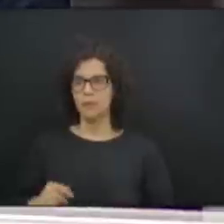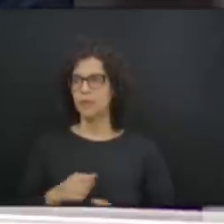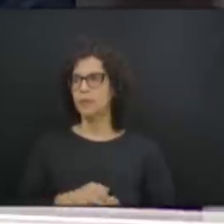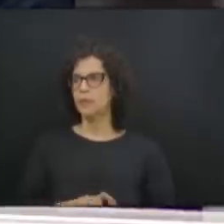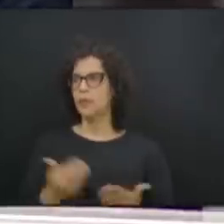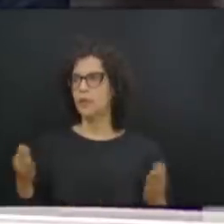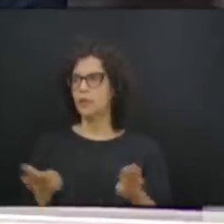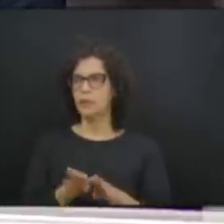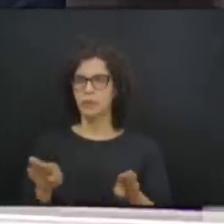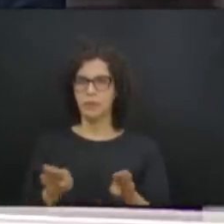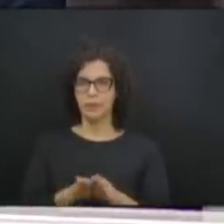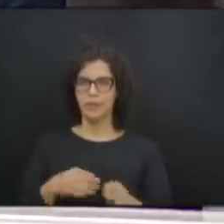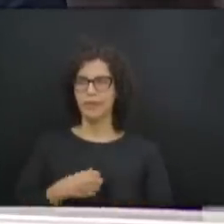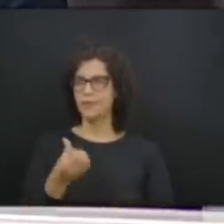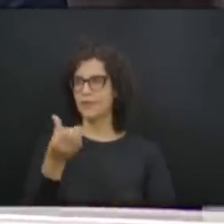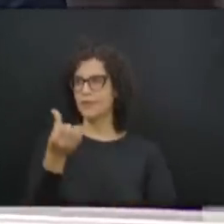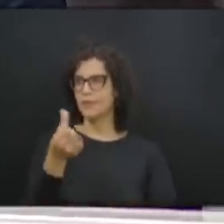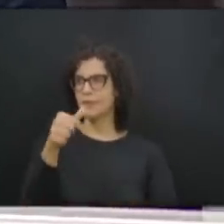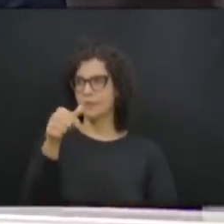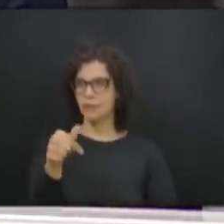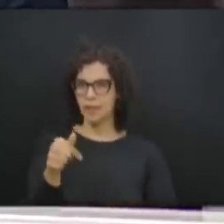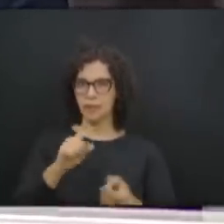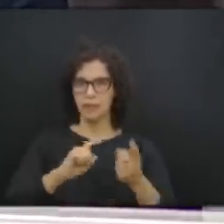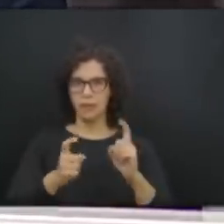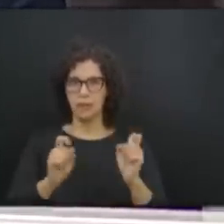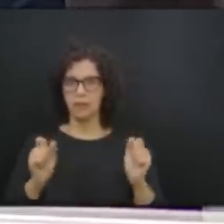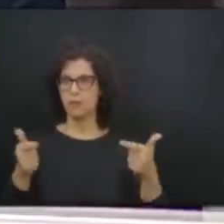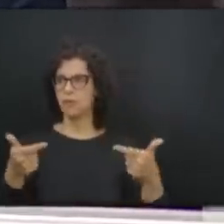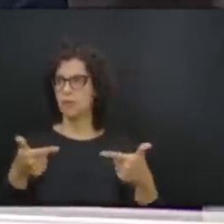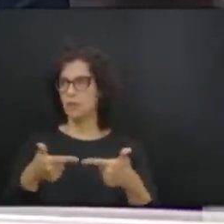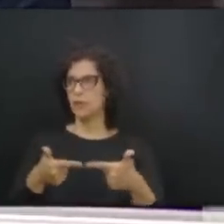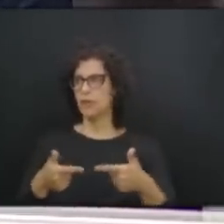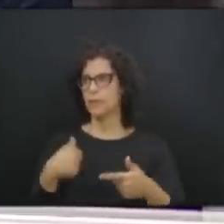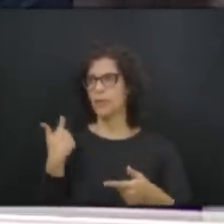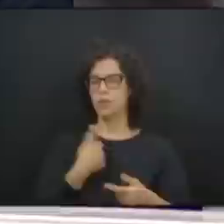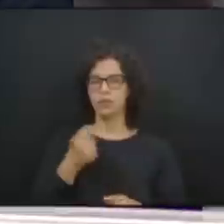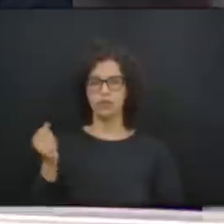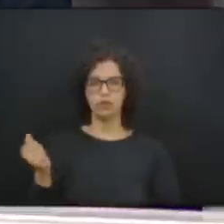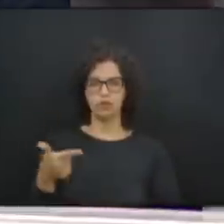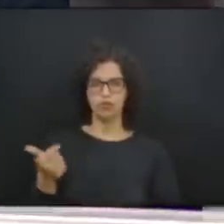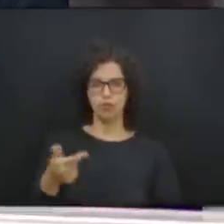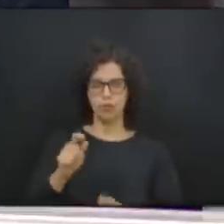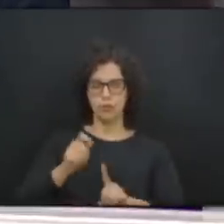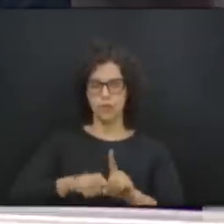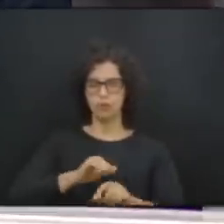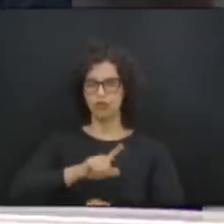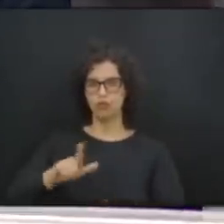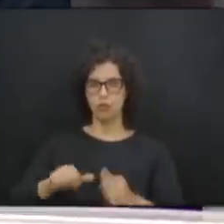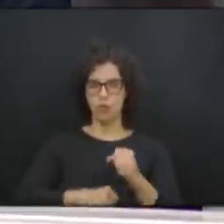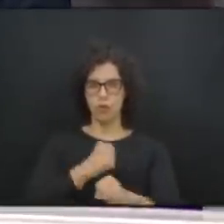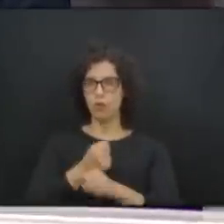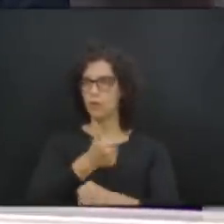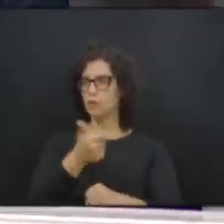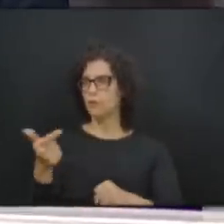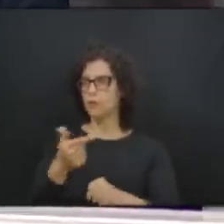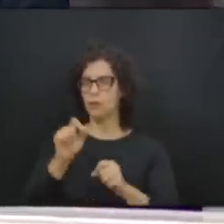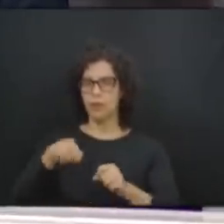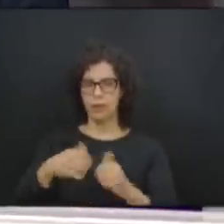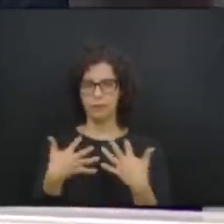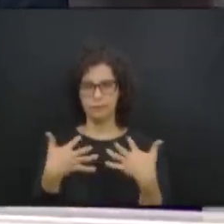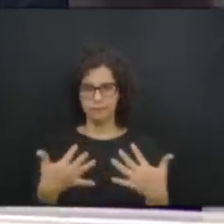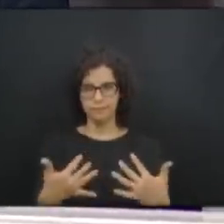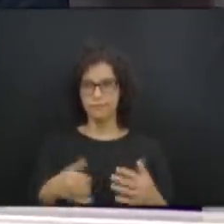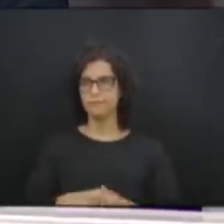traiano ata da 67ª sessão ordinária Aos doze dias do mês de julho de dois mil e 22 no